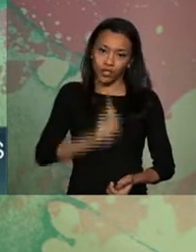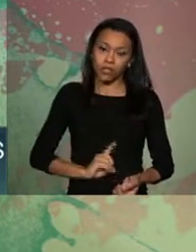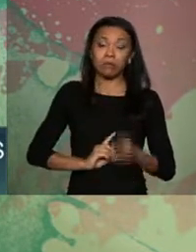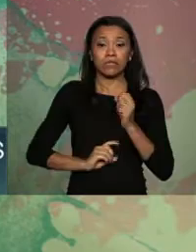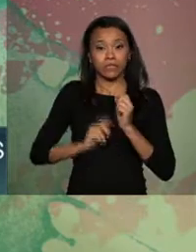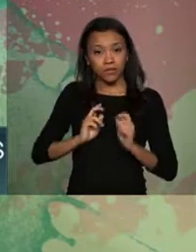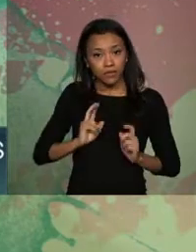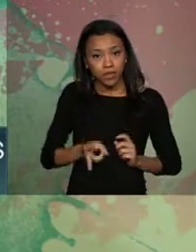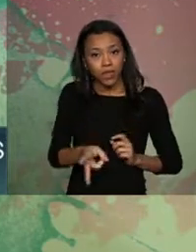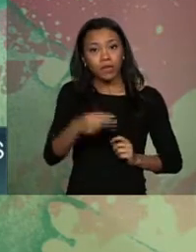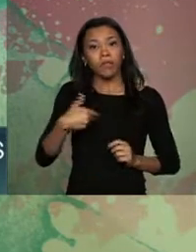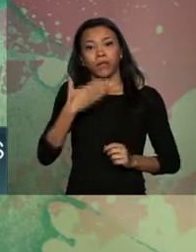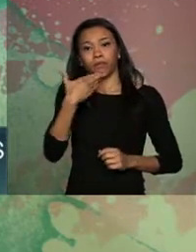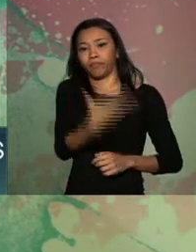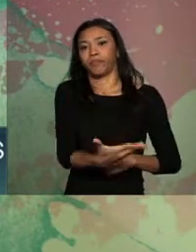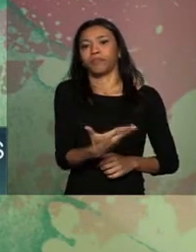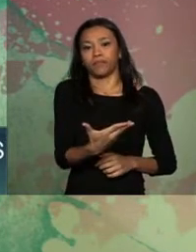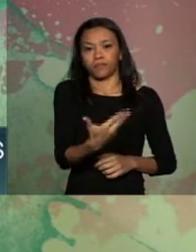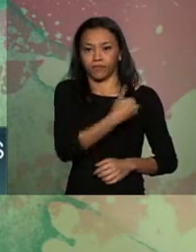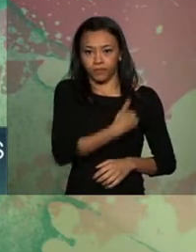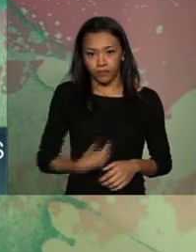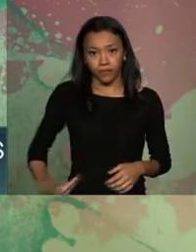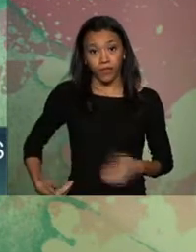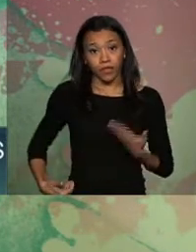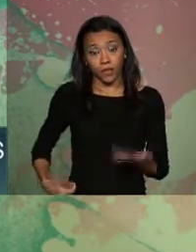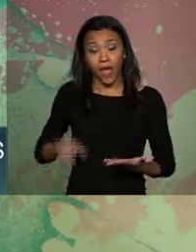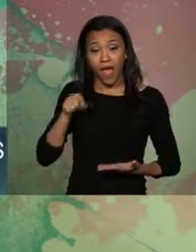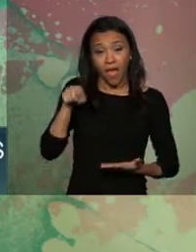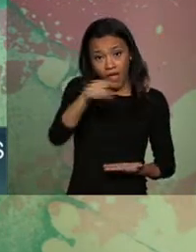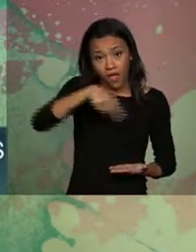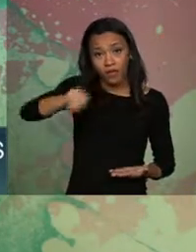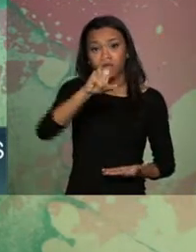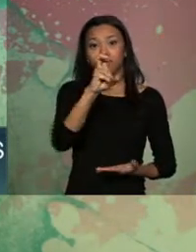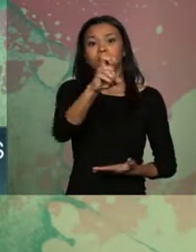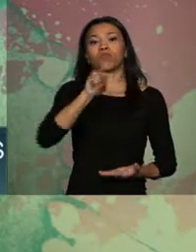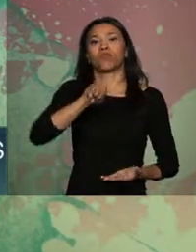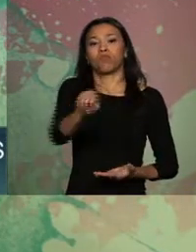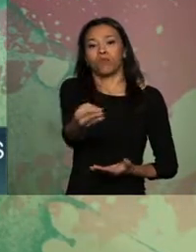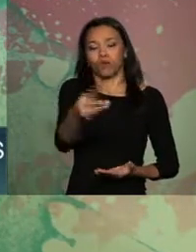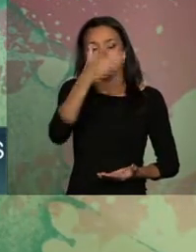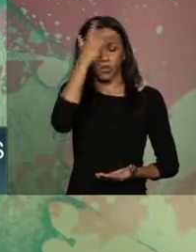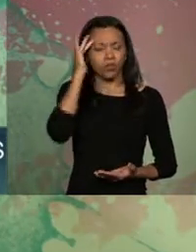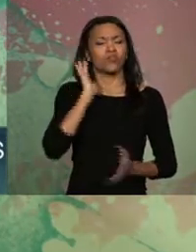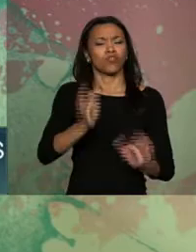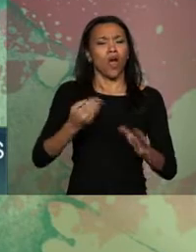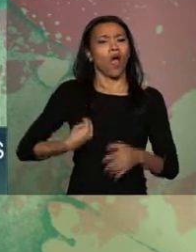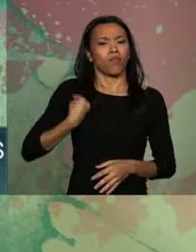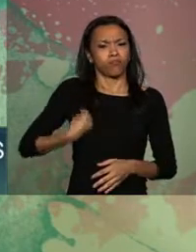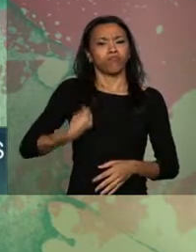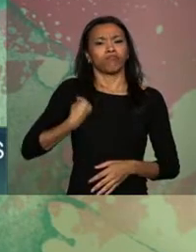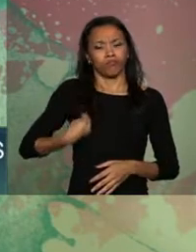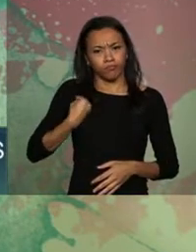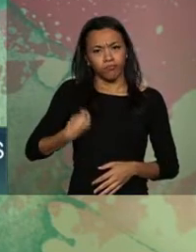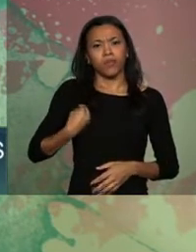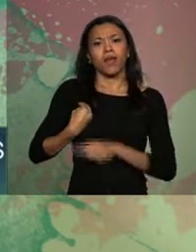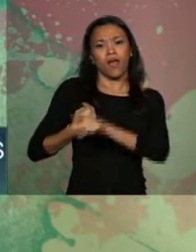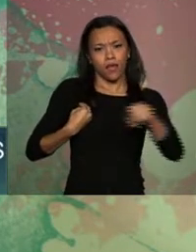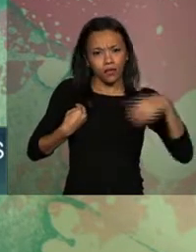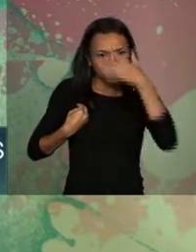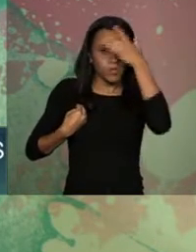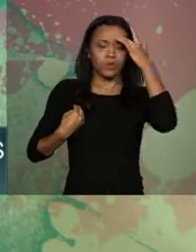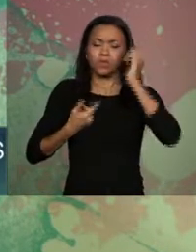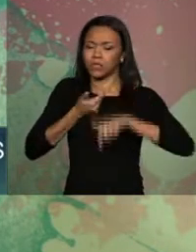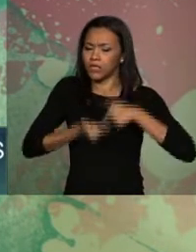precisar. Essas 5 milhões de pessoas, elas já existiam. Elas trabalhavam também com